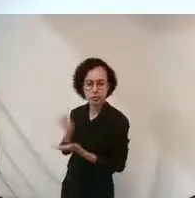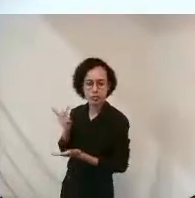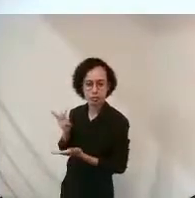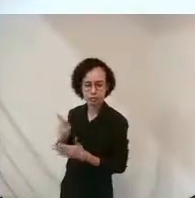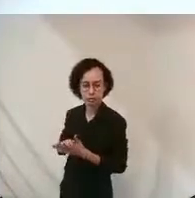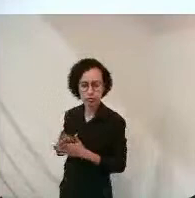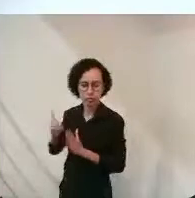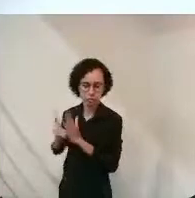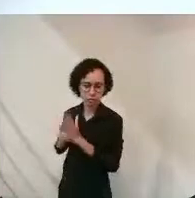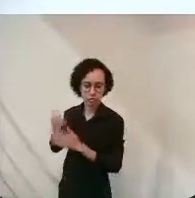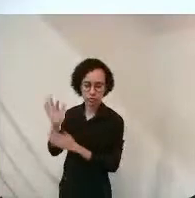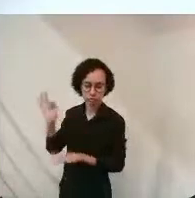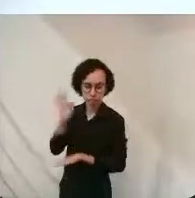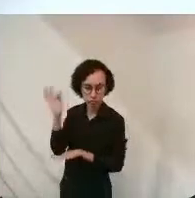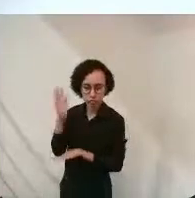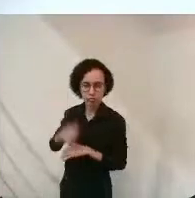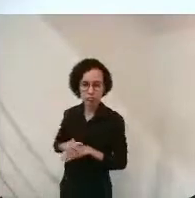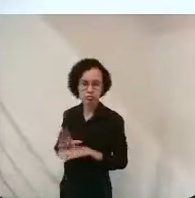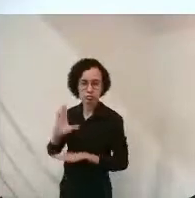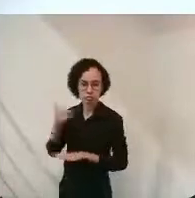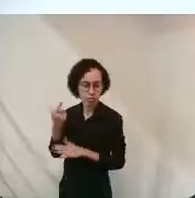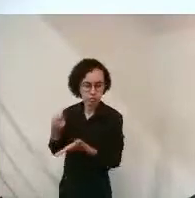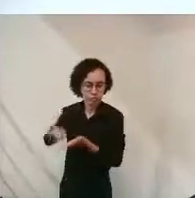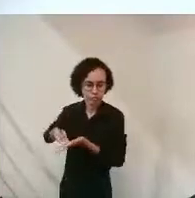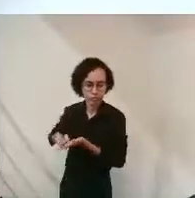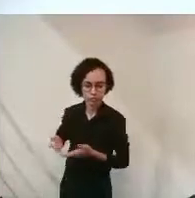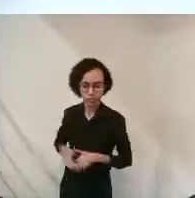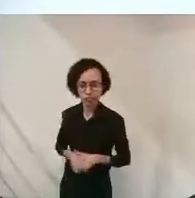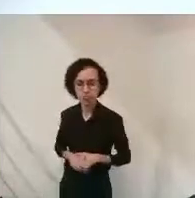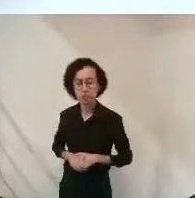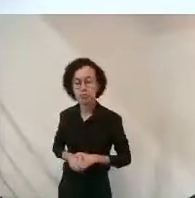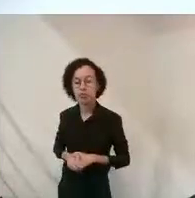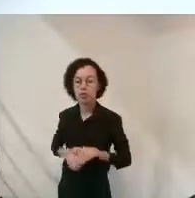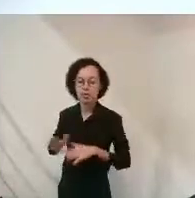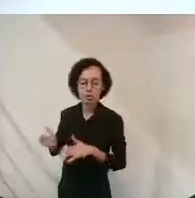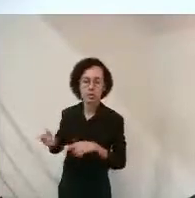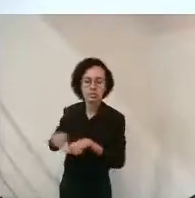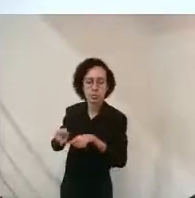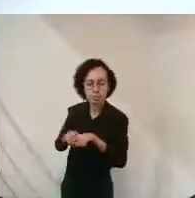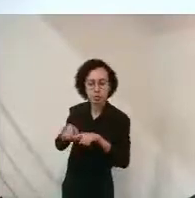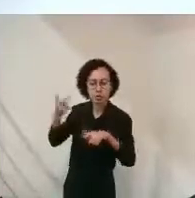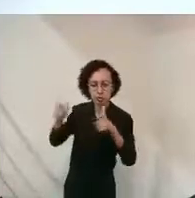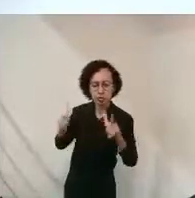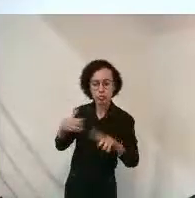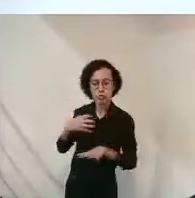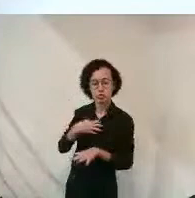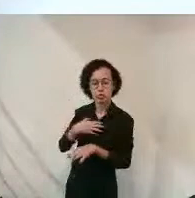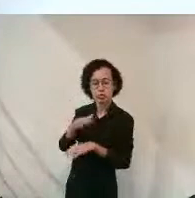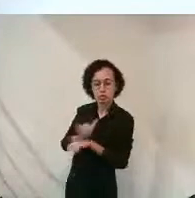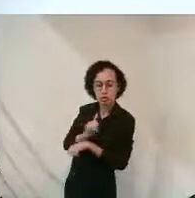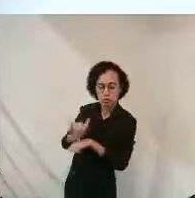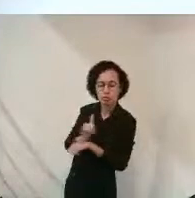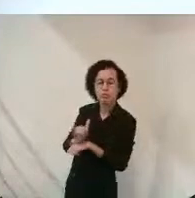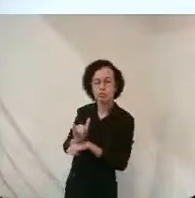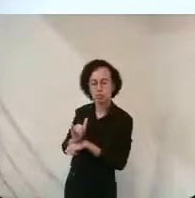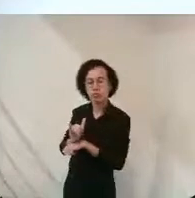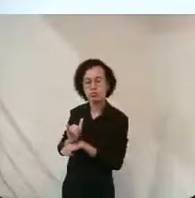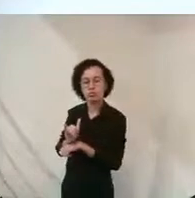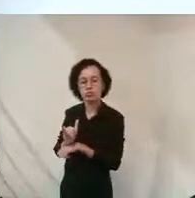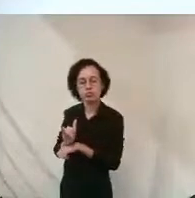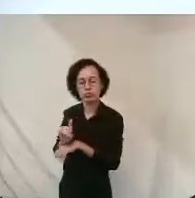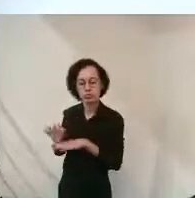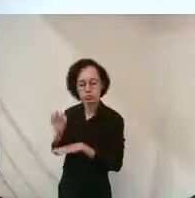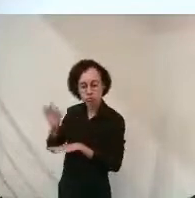né? Que claramente não cumpre a legislação, trazendo uma alternativa para aqueles estados que